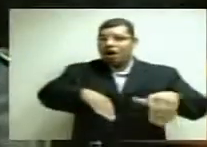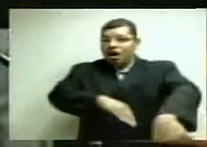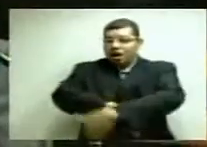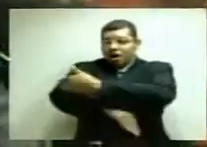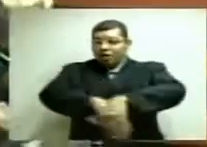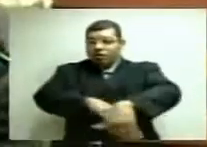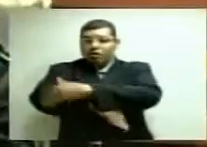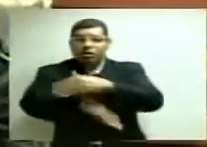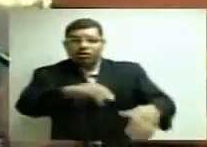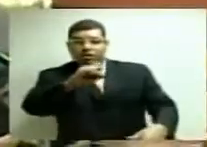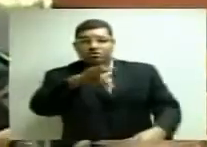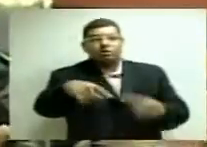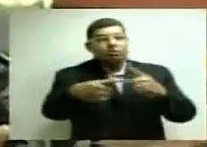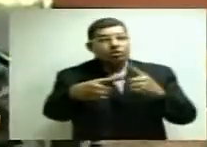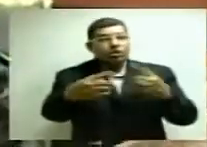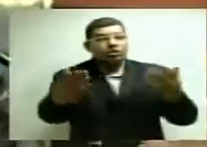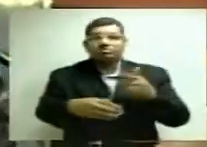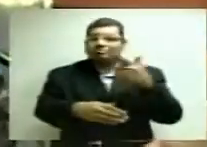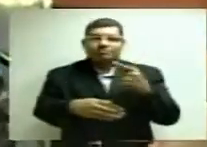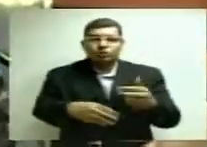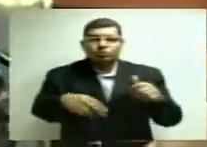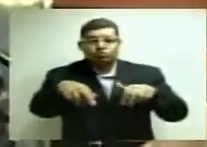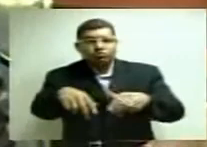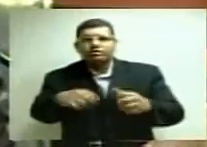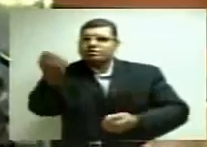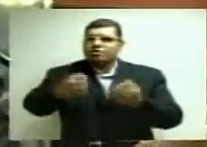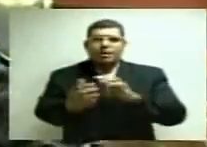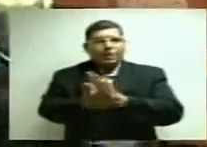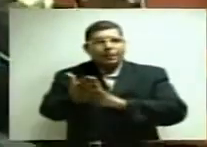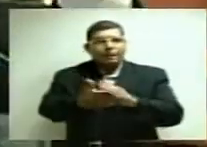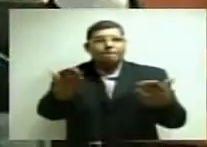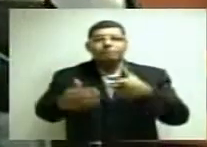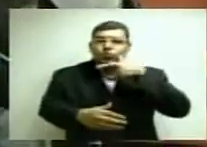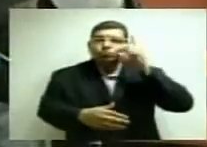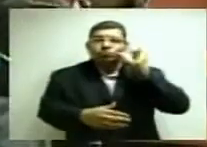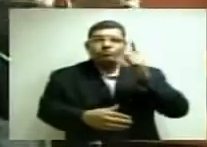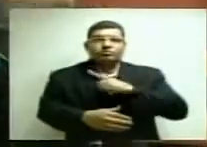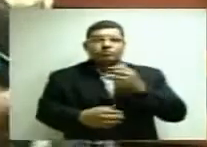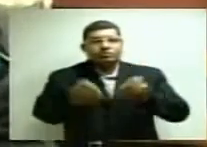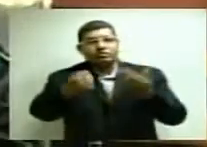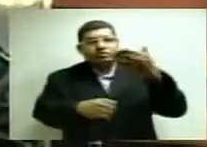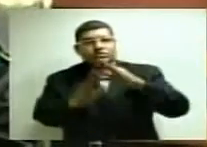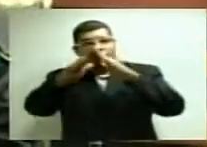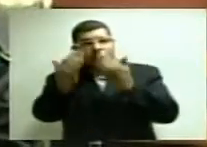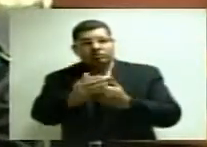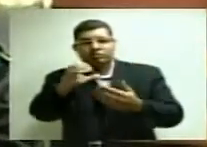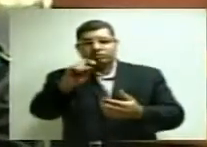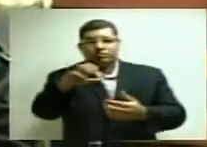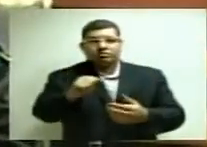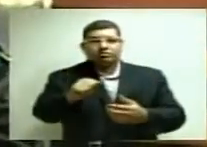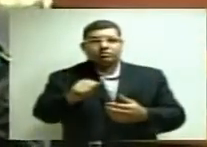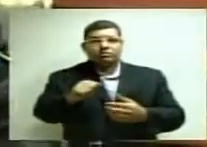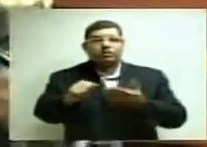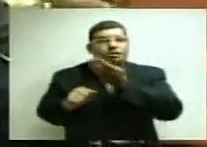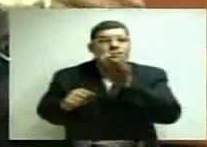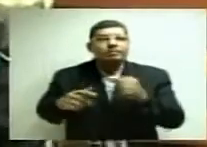encher de semáforos, porque aí não anda nem ônibus e nem carro comum. Ontem eu estava me dirigindo à Escola Castelo Branco, lá no São